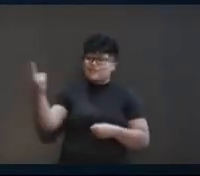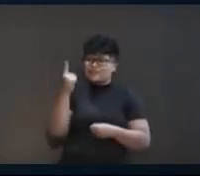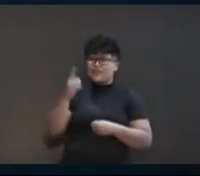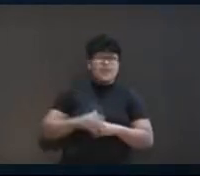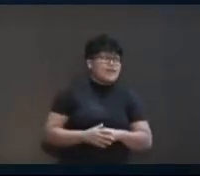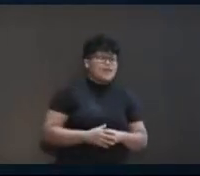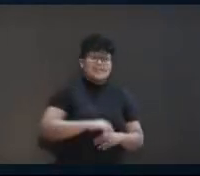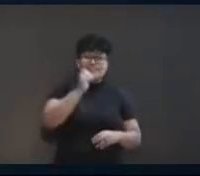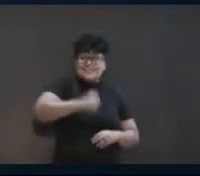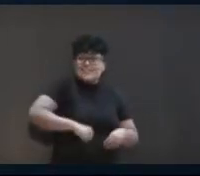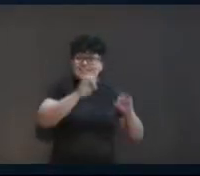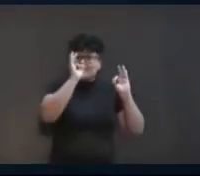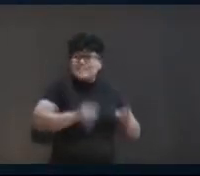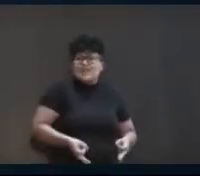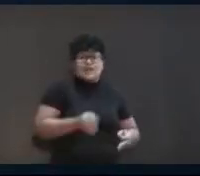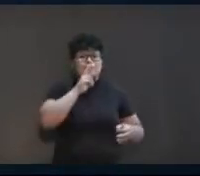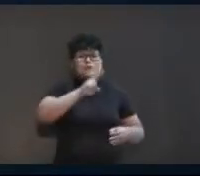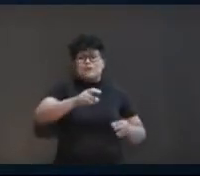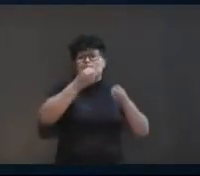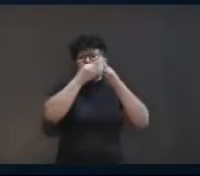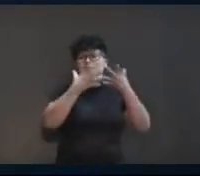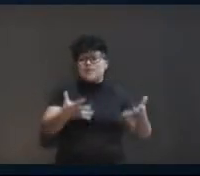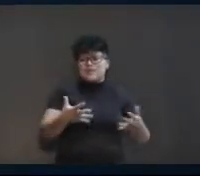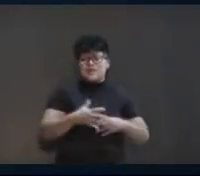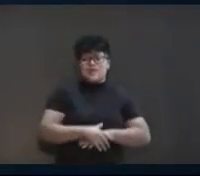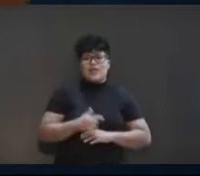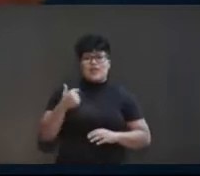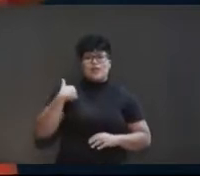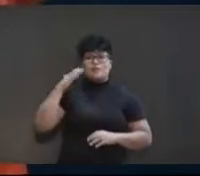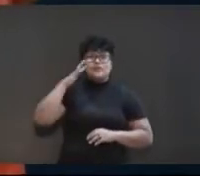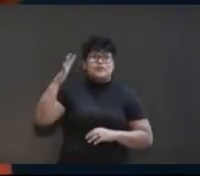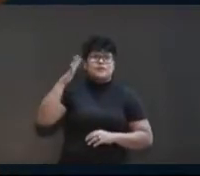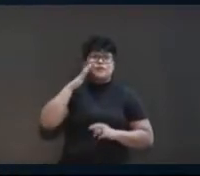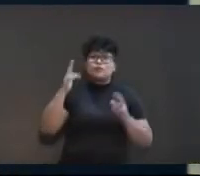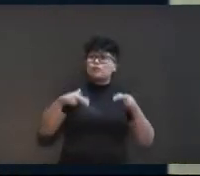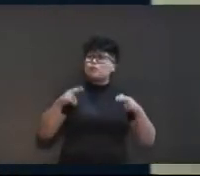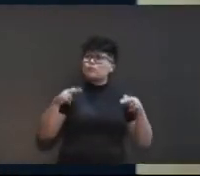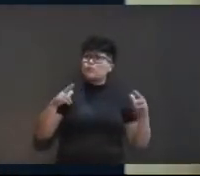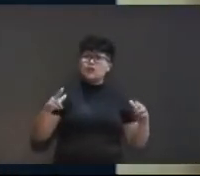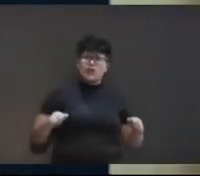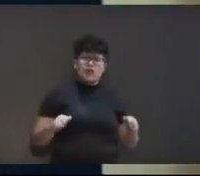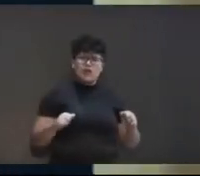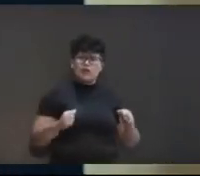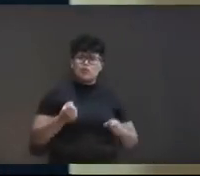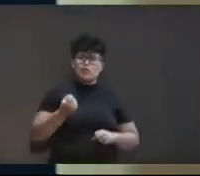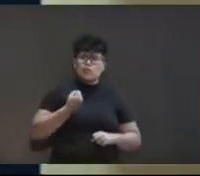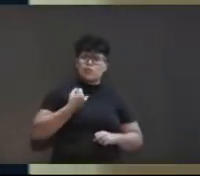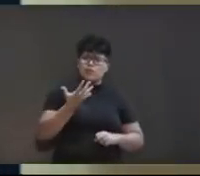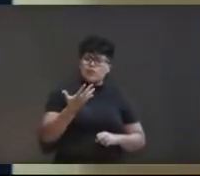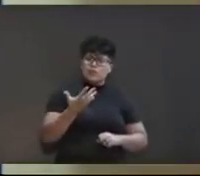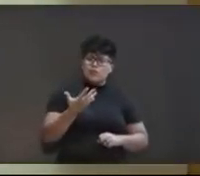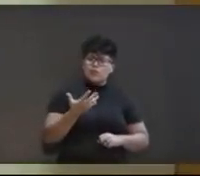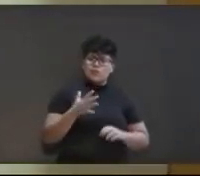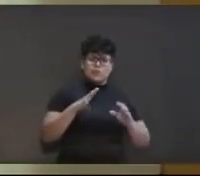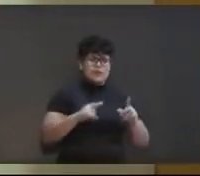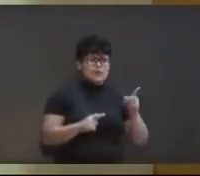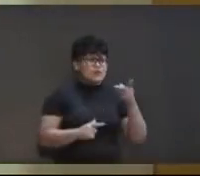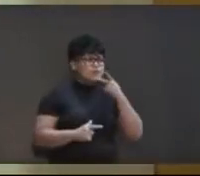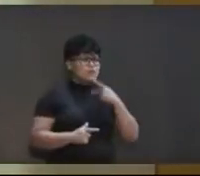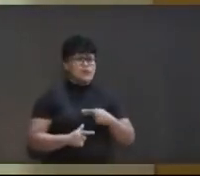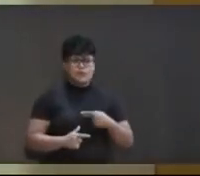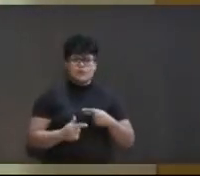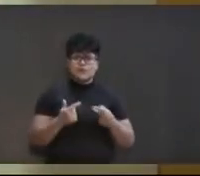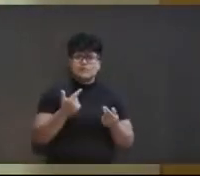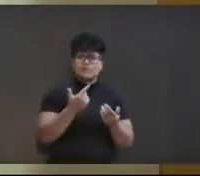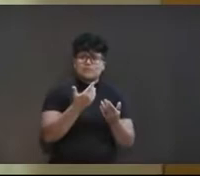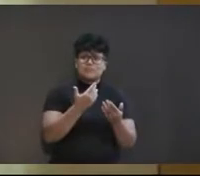super bem então ele disse eu nunca teria achado Isso numericamente se você não tivesse me dito que que a senhora coisa que ele